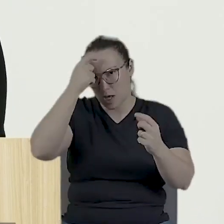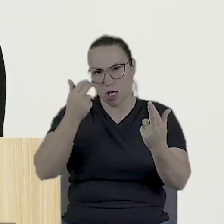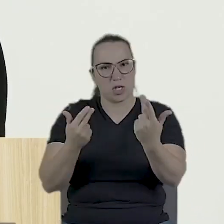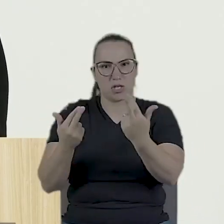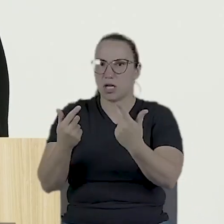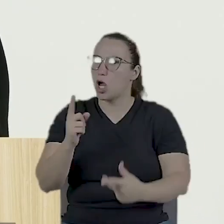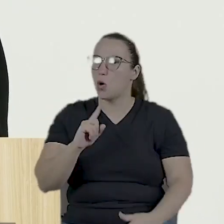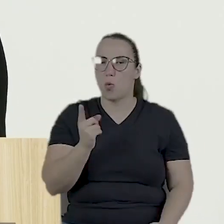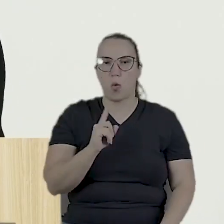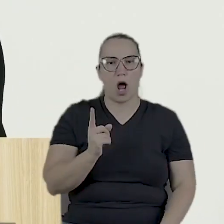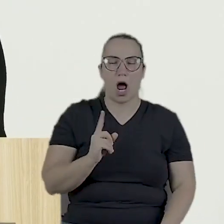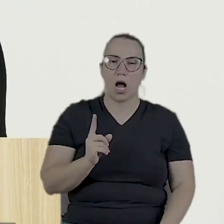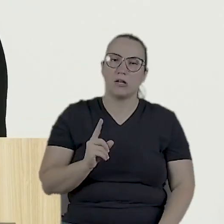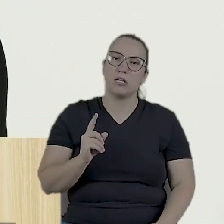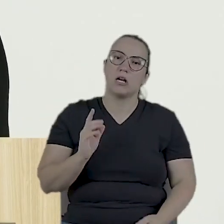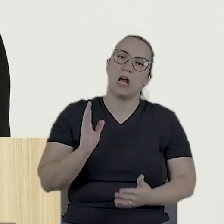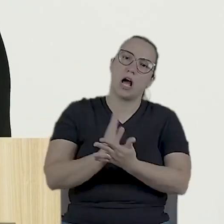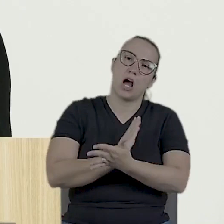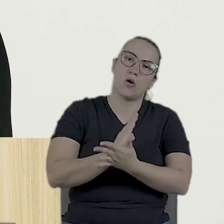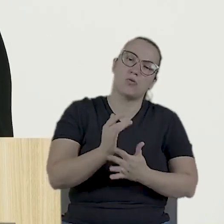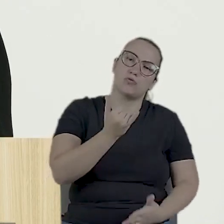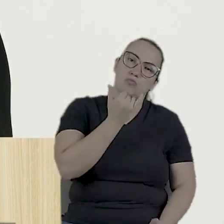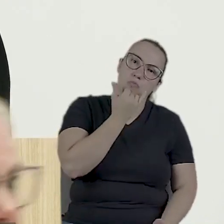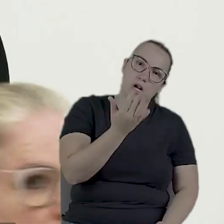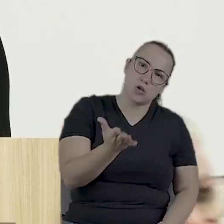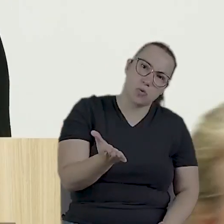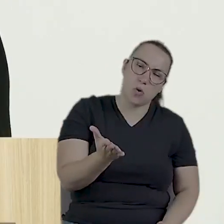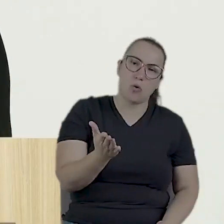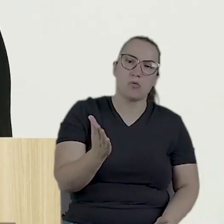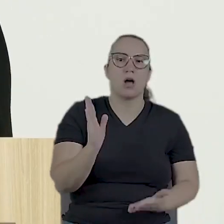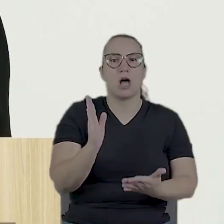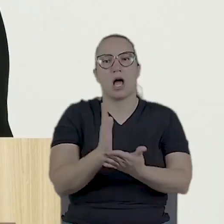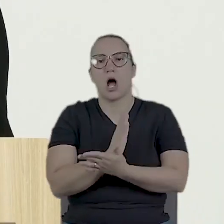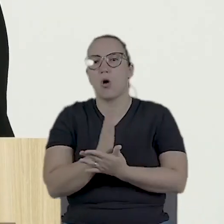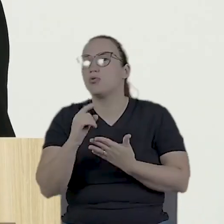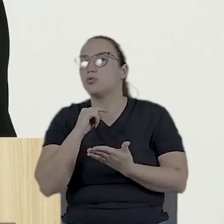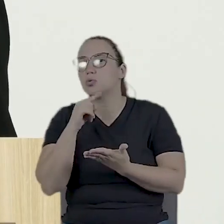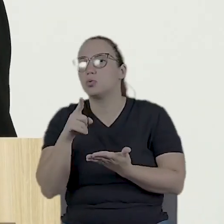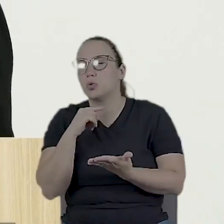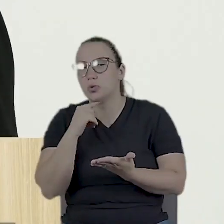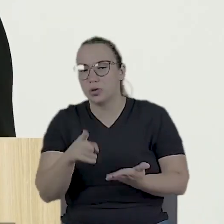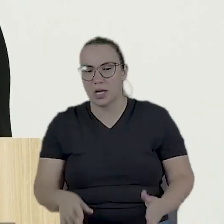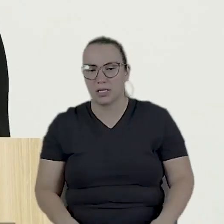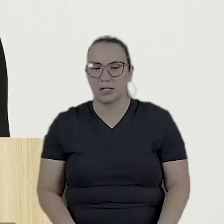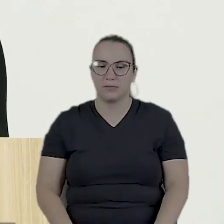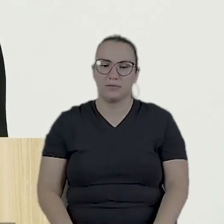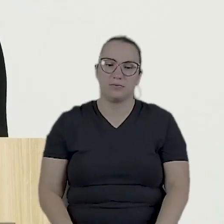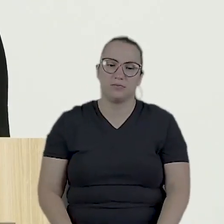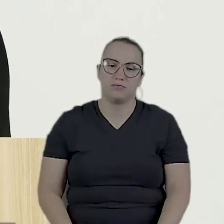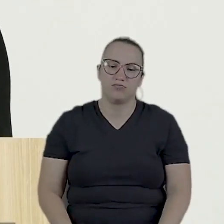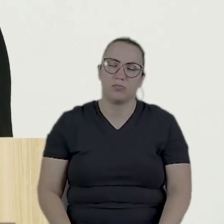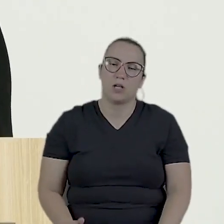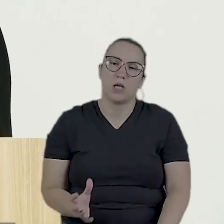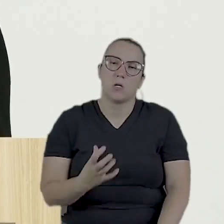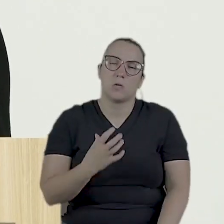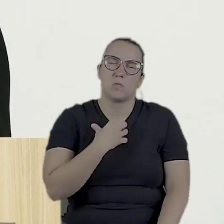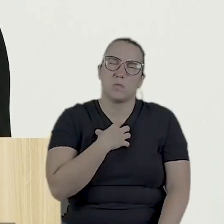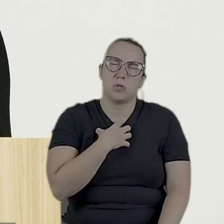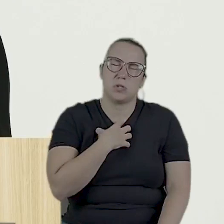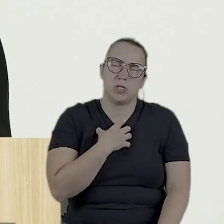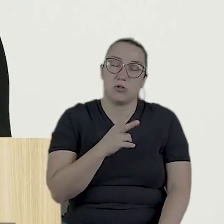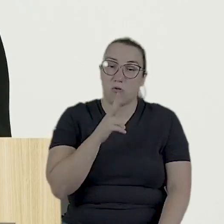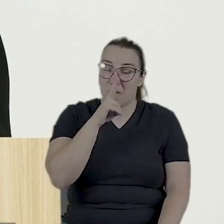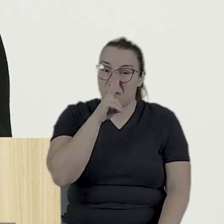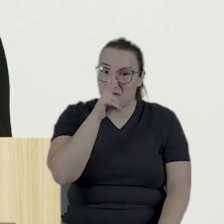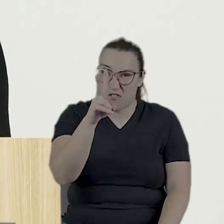gente aprende que uns perdoam, outros jamais serão capazes. Me sinto mais forte que nunca.